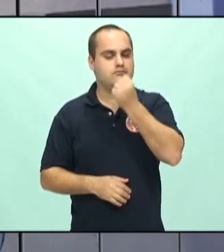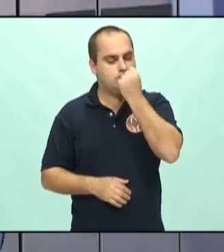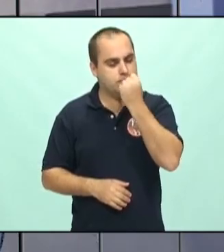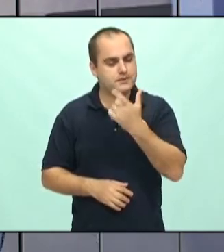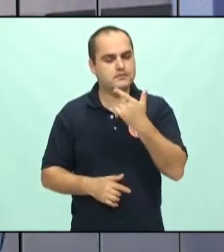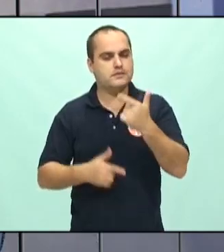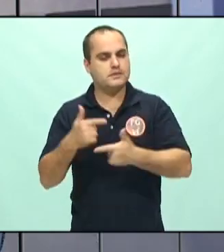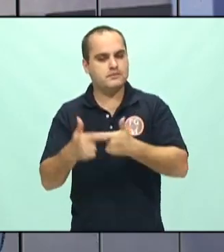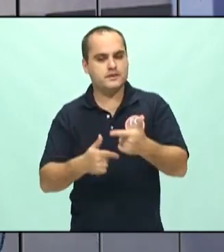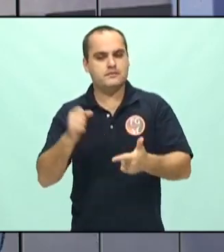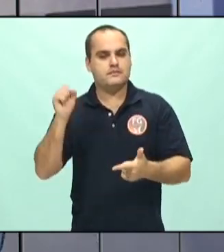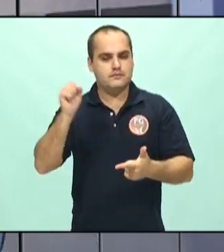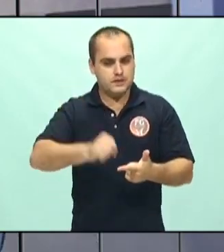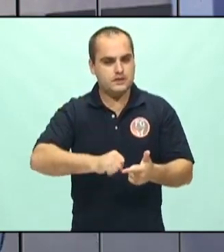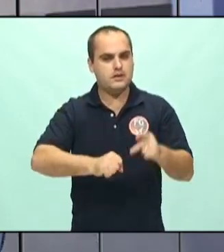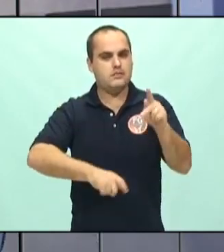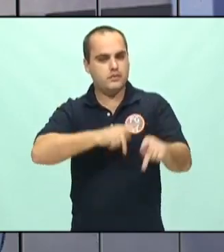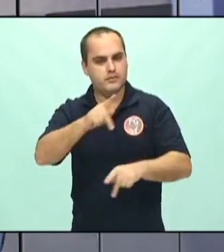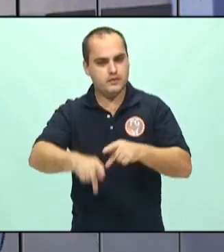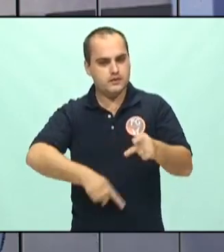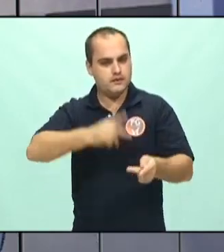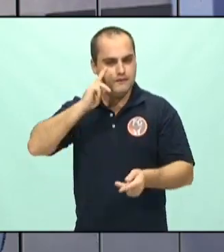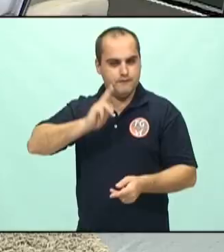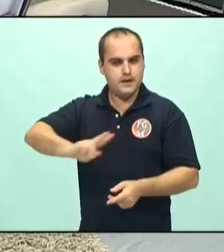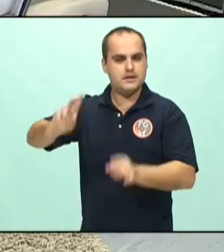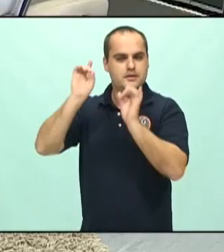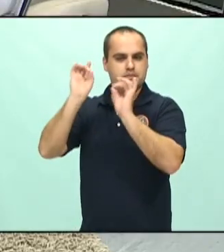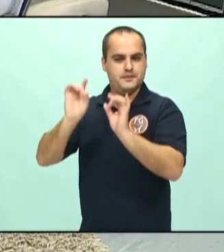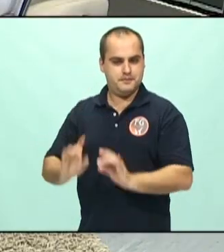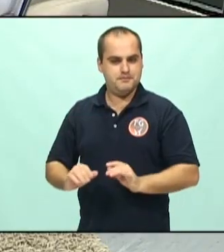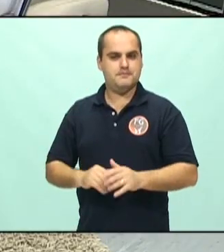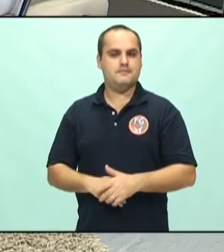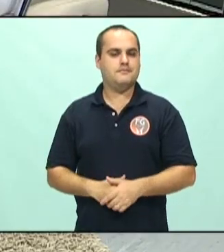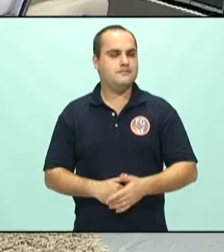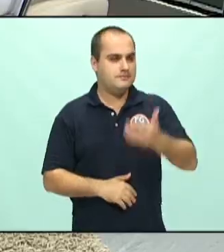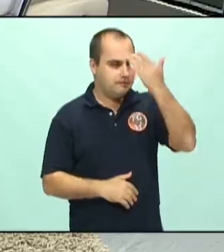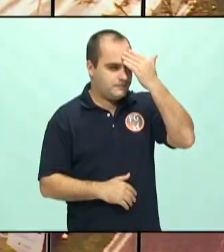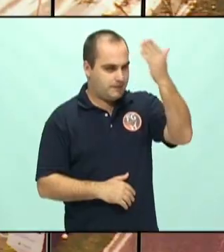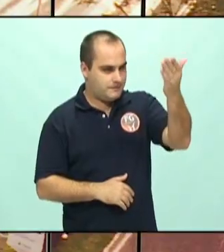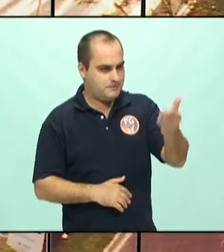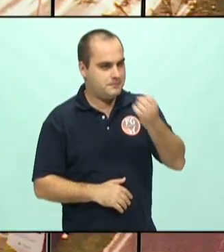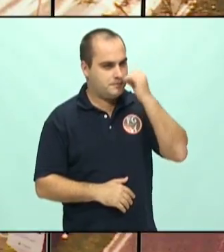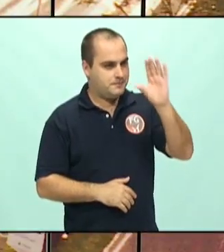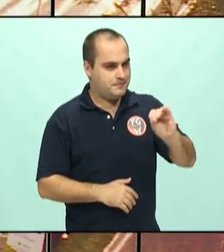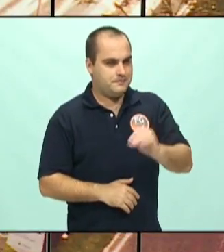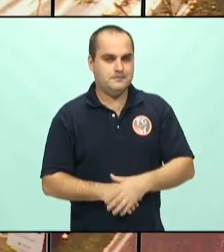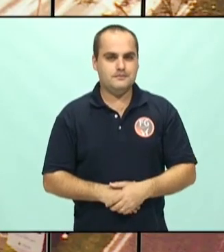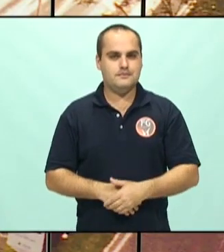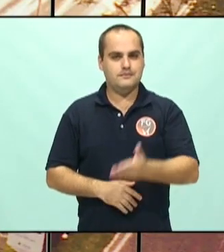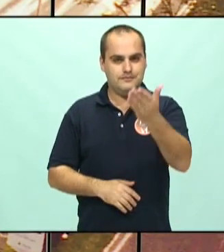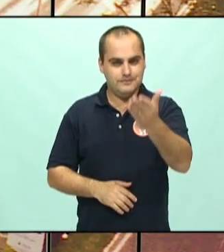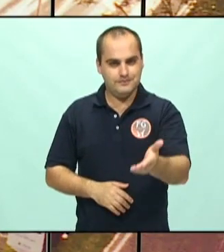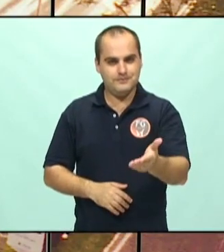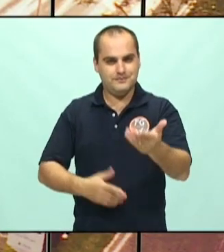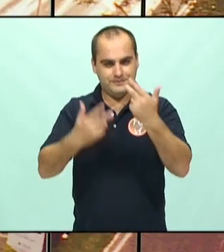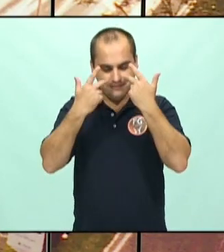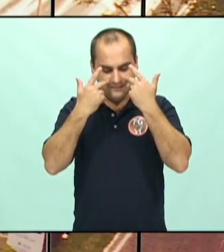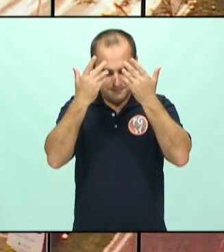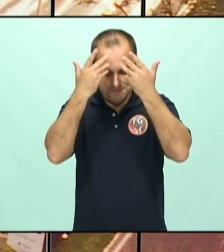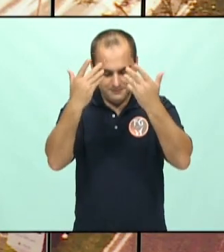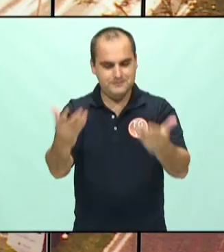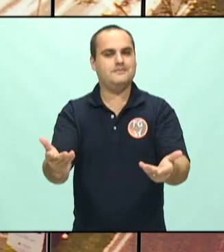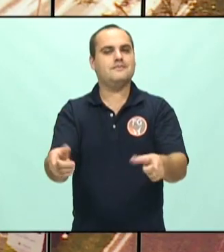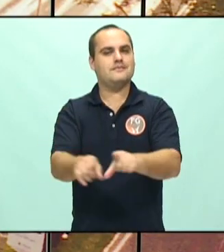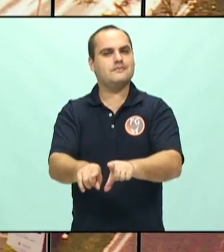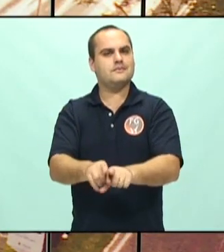e que o povo olhe pra quem trabalha está trabalhando muito obrigado ao senhor boa noite ao senhor ea senhora também que estiveram conosco